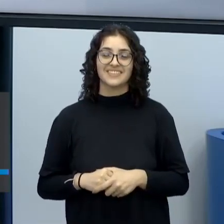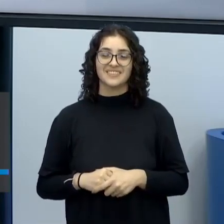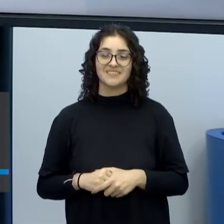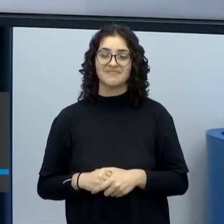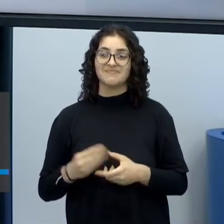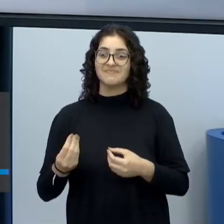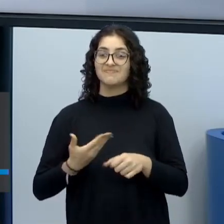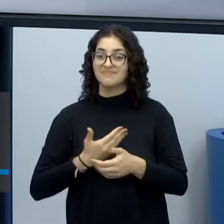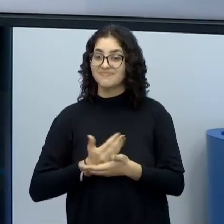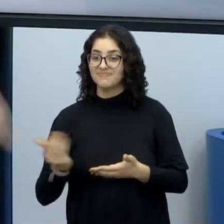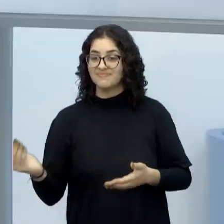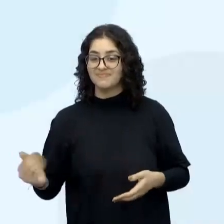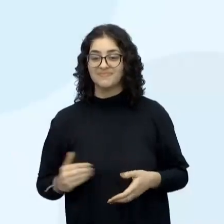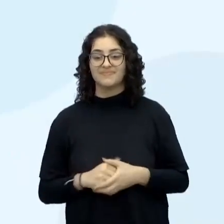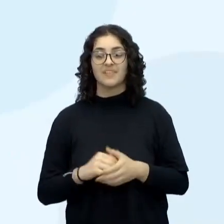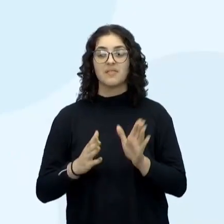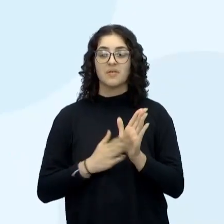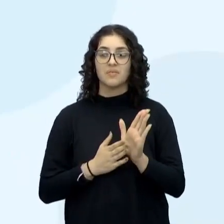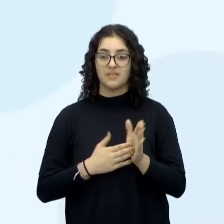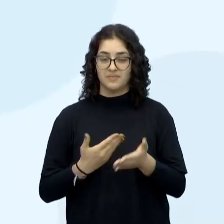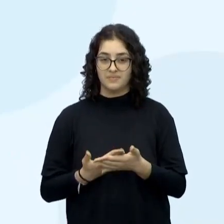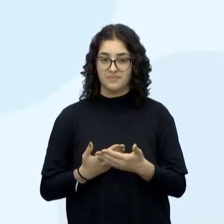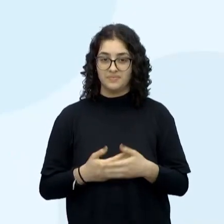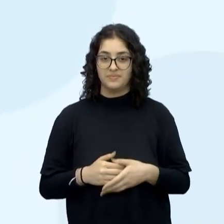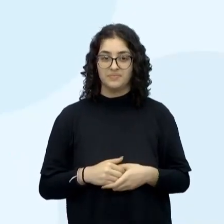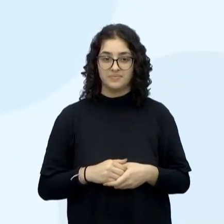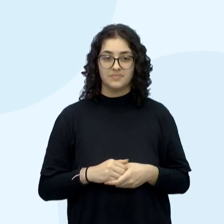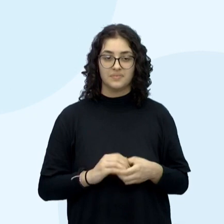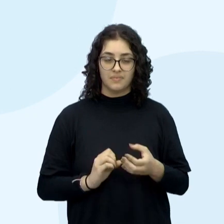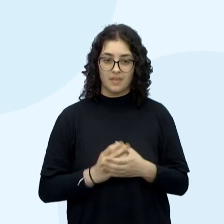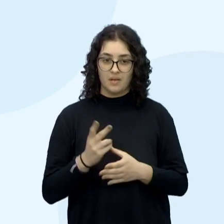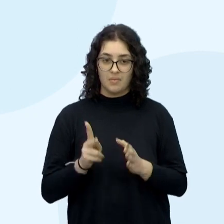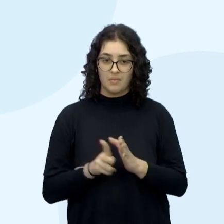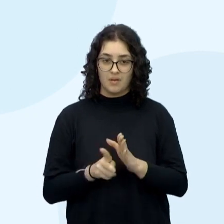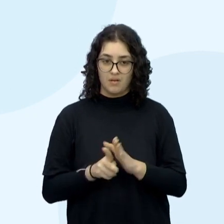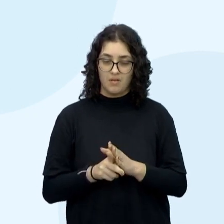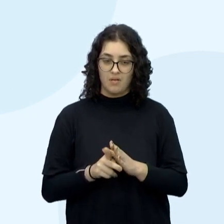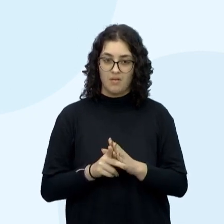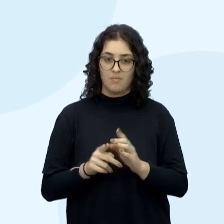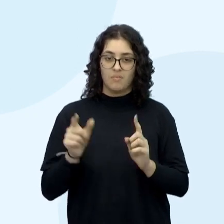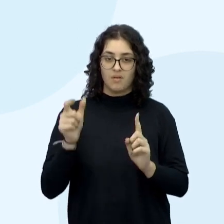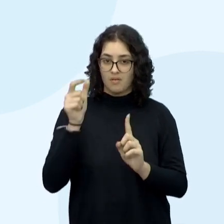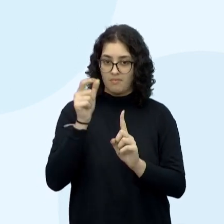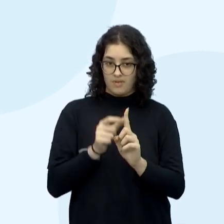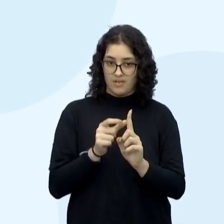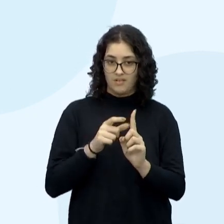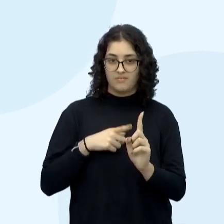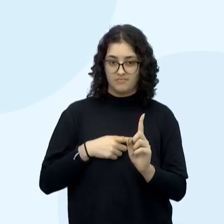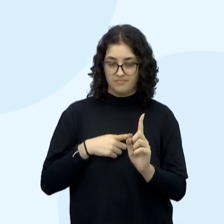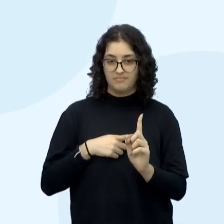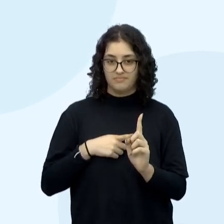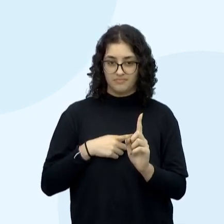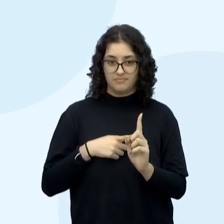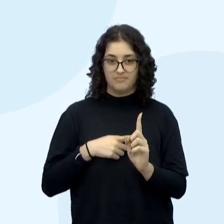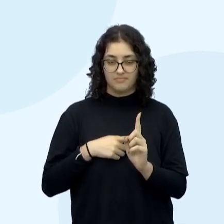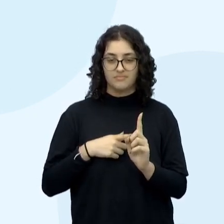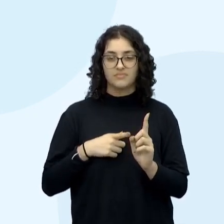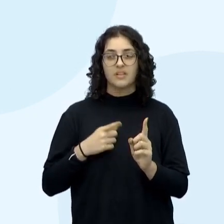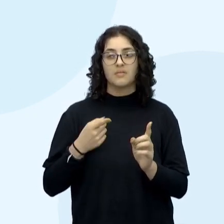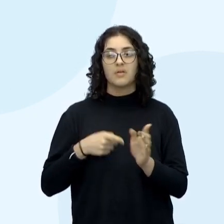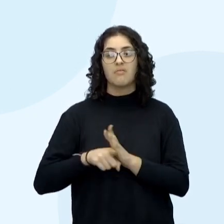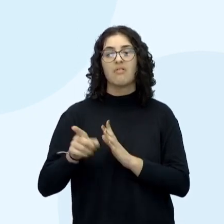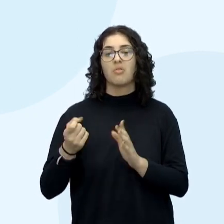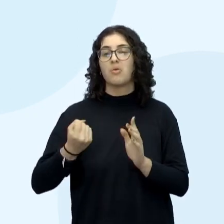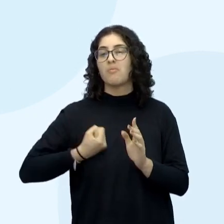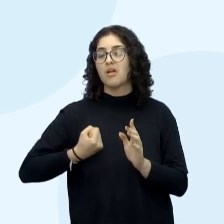para começar, olha a proposta da aula. Legal. Criar um ator é um personagem, tá? Sim. Um bonequinho, que seja, que pergunte um número